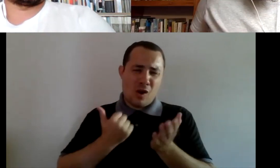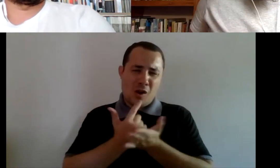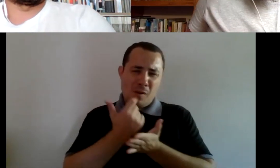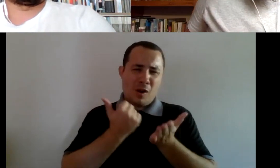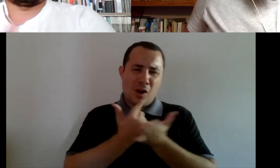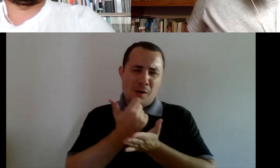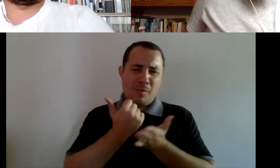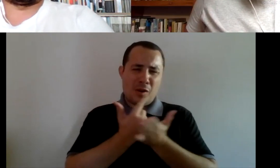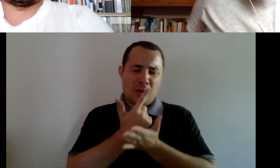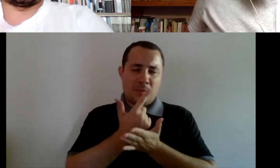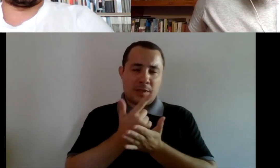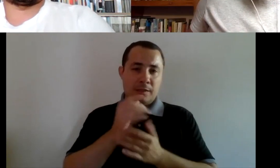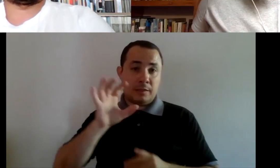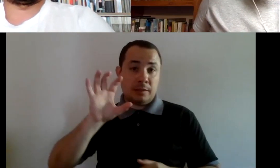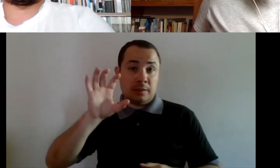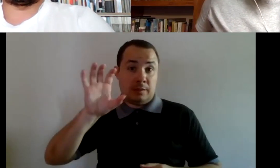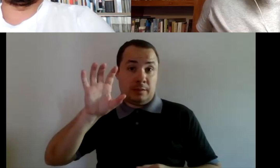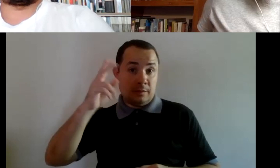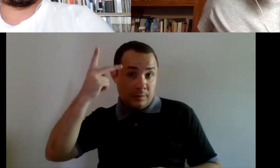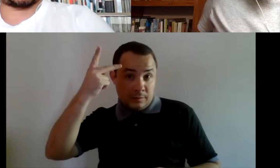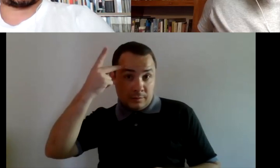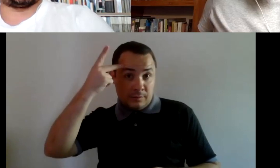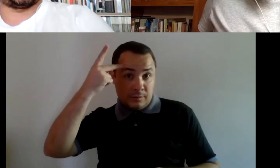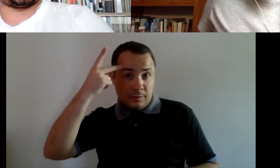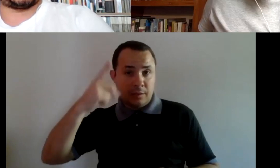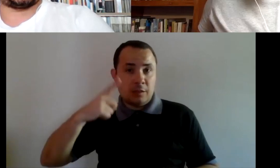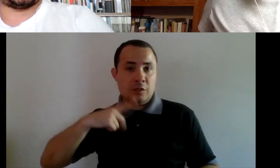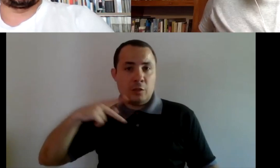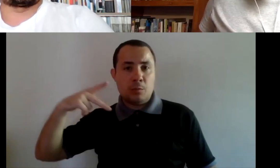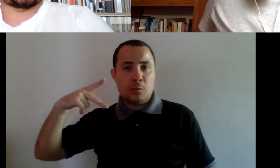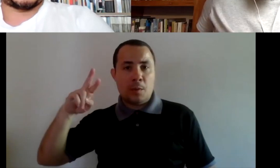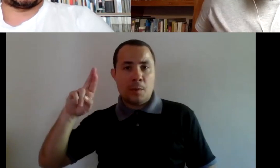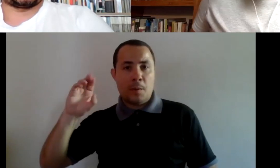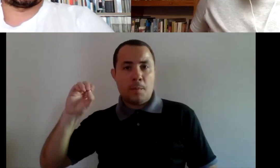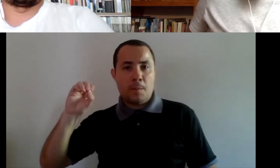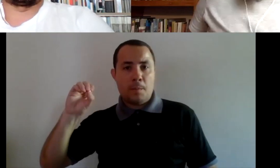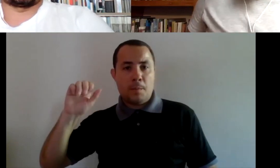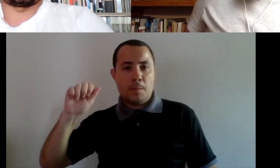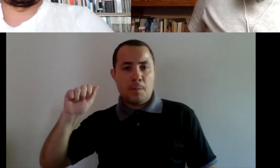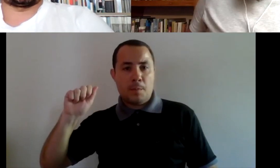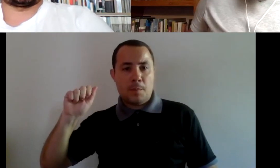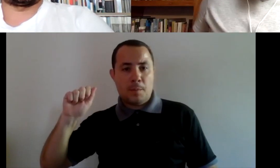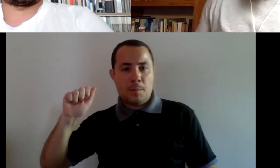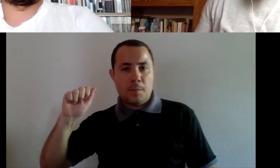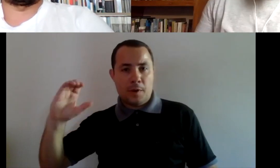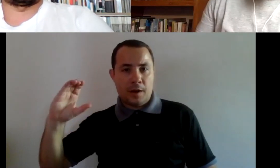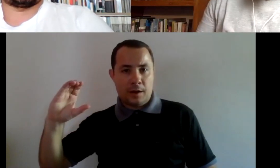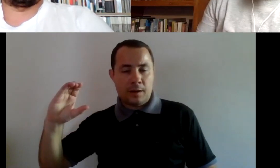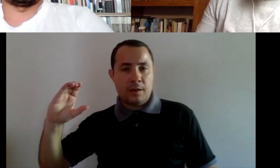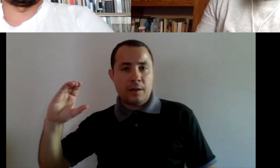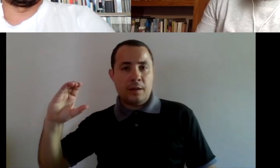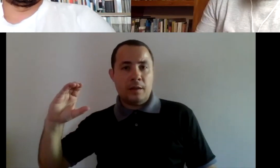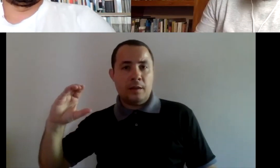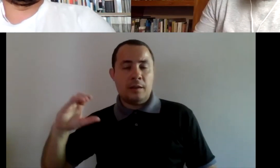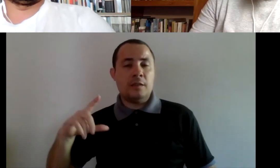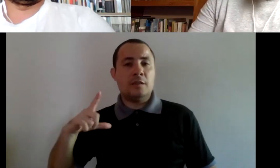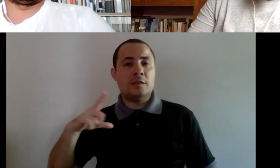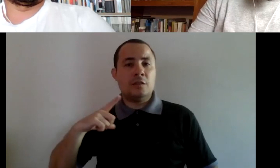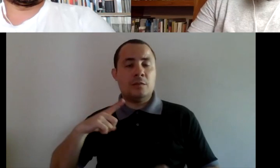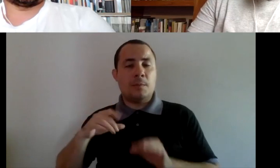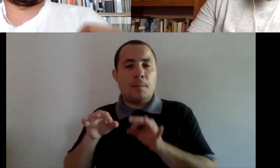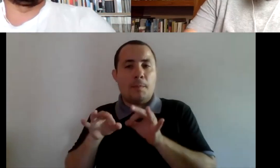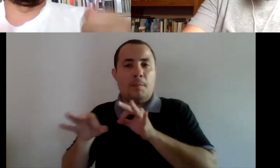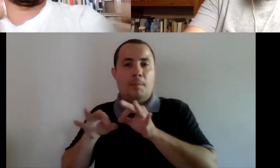Aqui no estado de São Paulo, você tinha, além disso, você tinha o PROAC, né? Tem ainda o PROAC, né? Que é esse programa de ação cultural, e